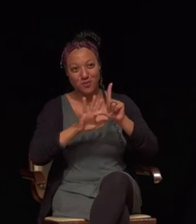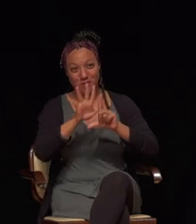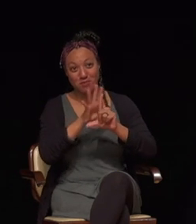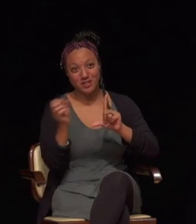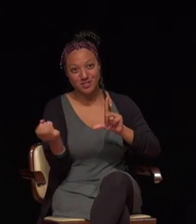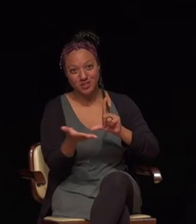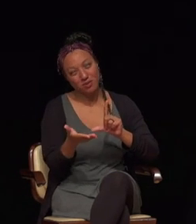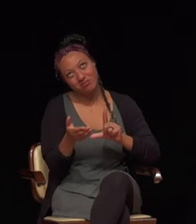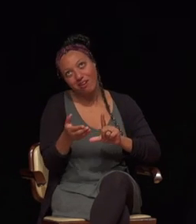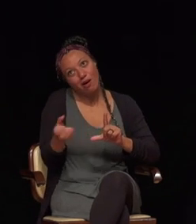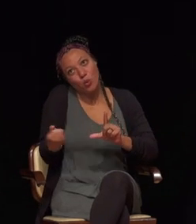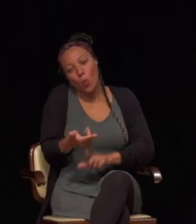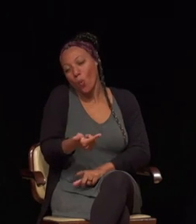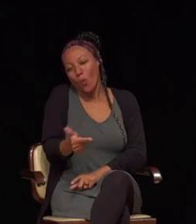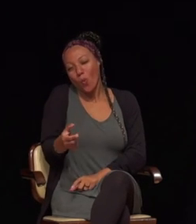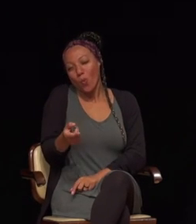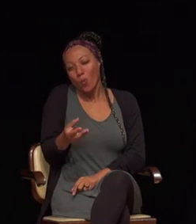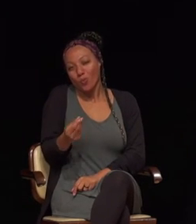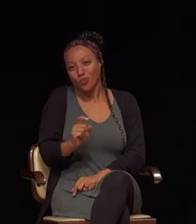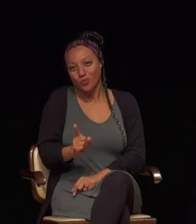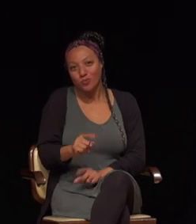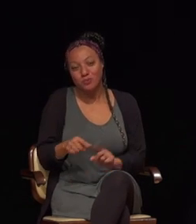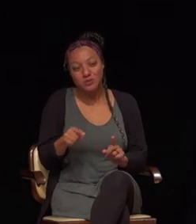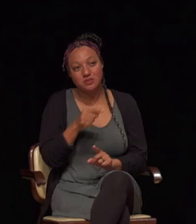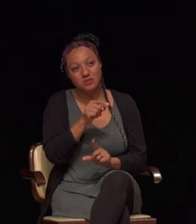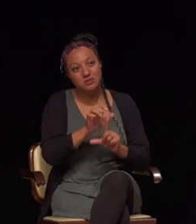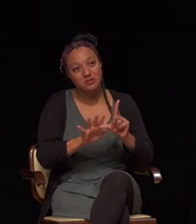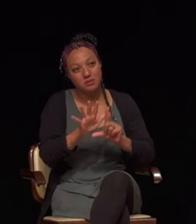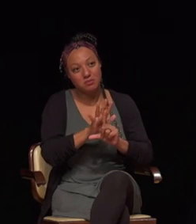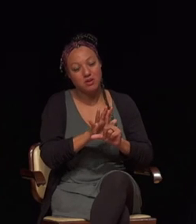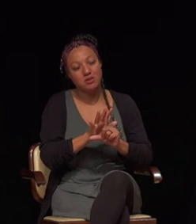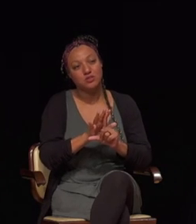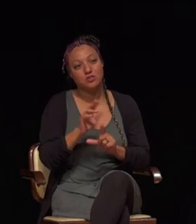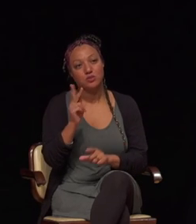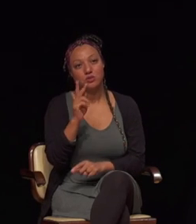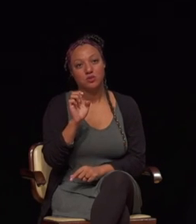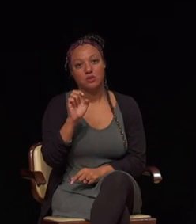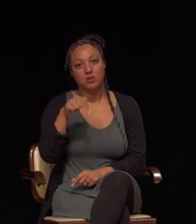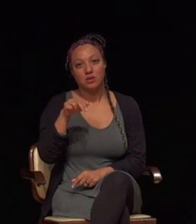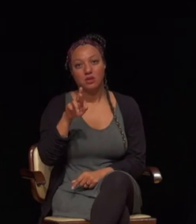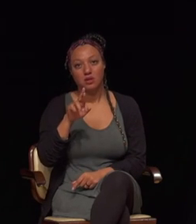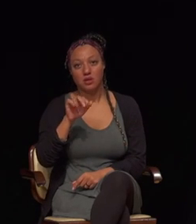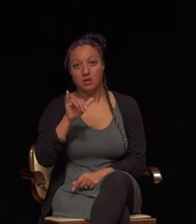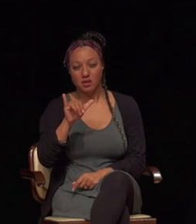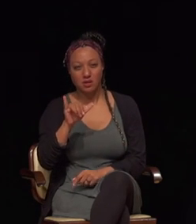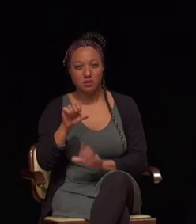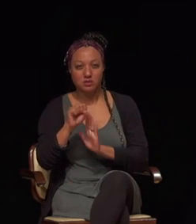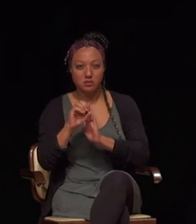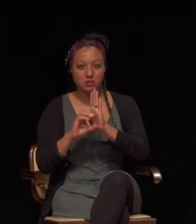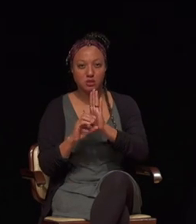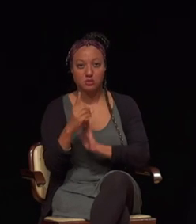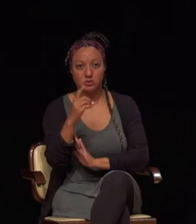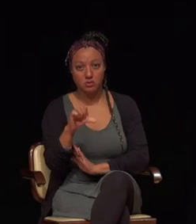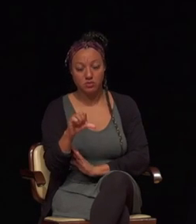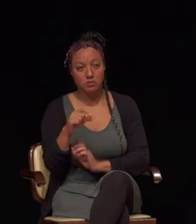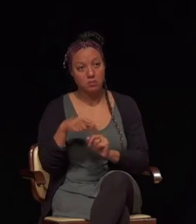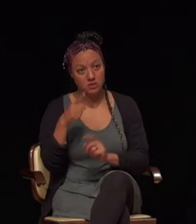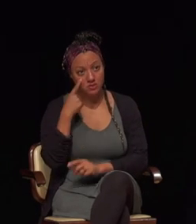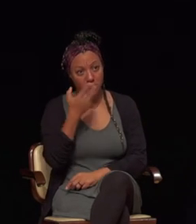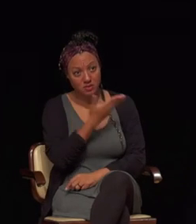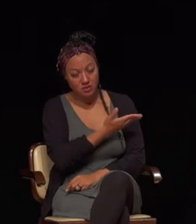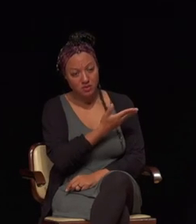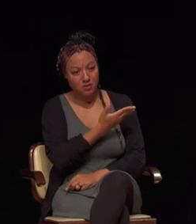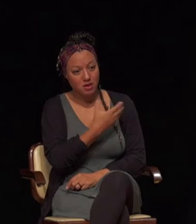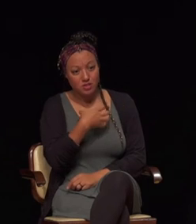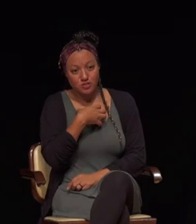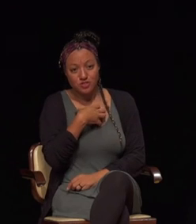não tão atual é bastante e uma imagem do chambelan do século X mas vejam aqui é são